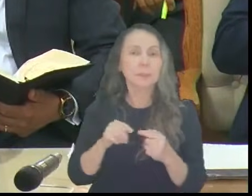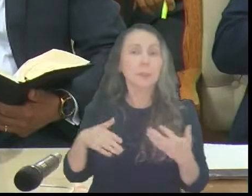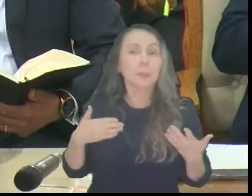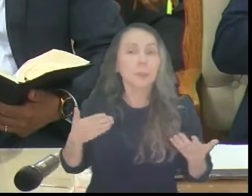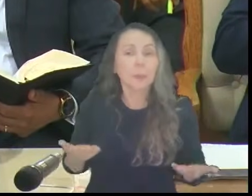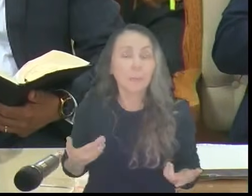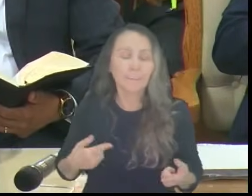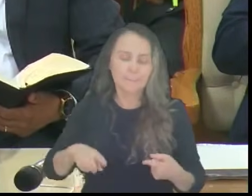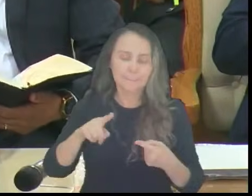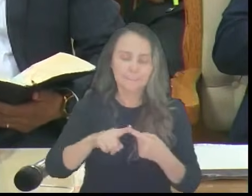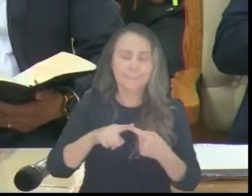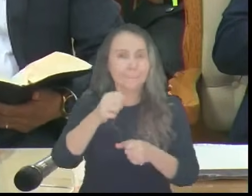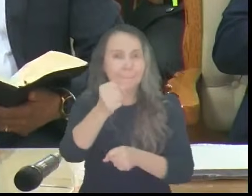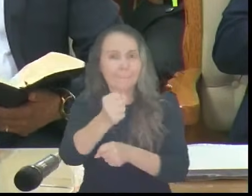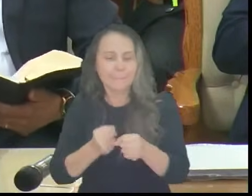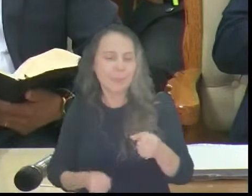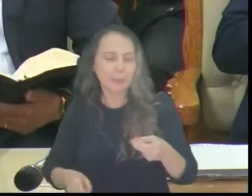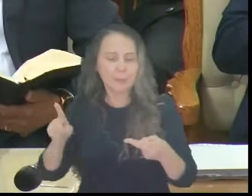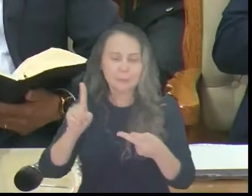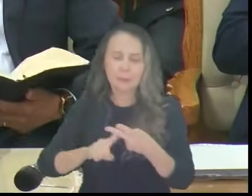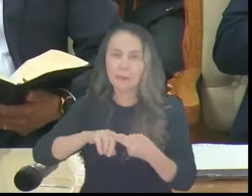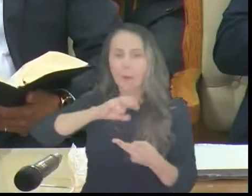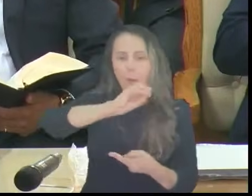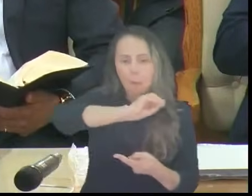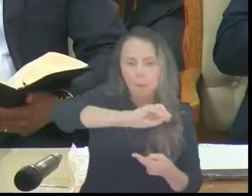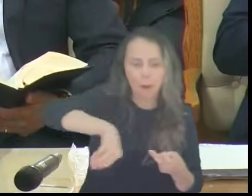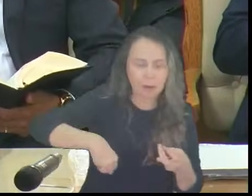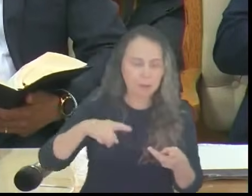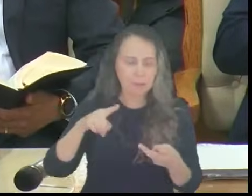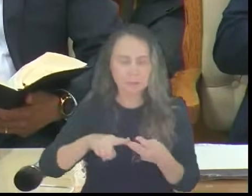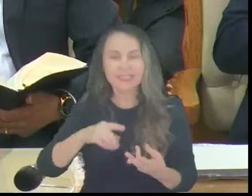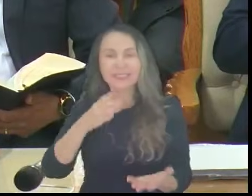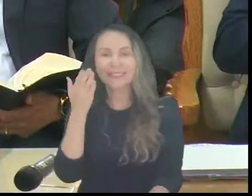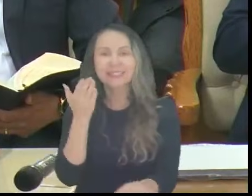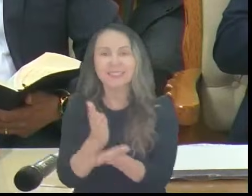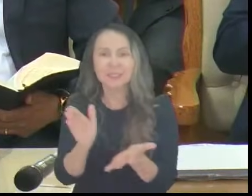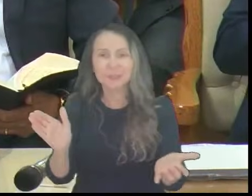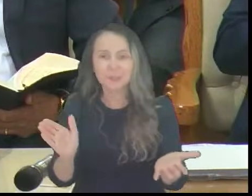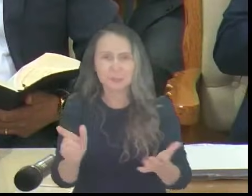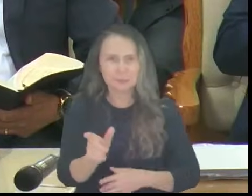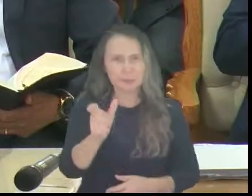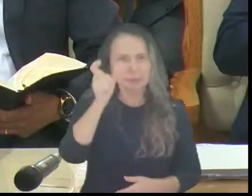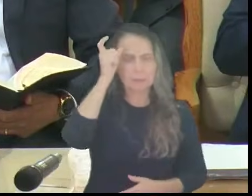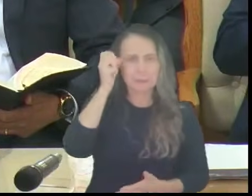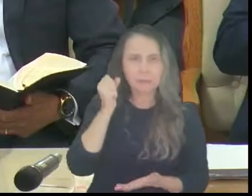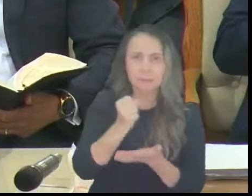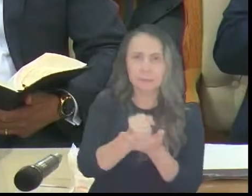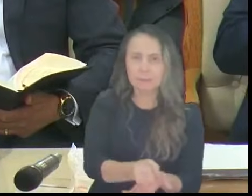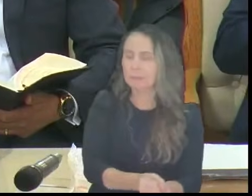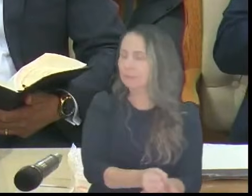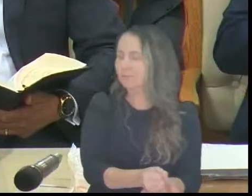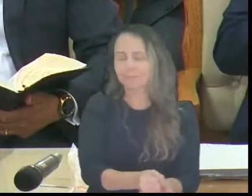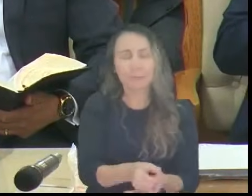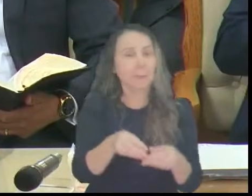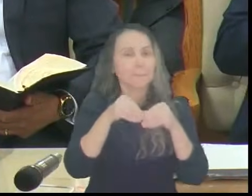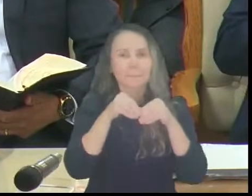mais? Roubar e o que mais? O diabo não faz benefício, ele faz malefício.